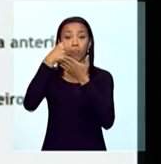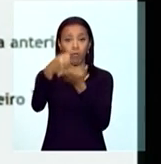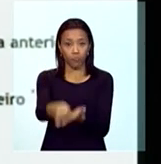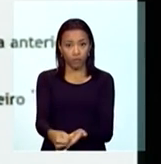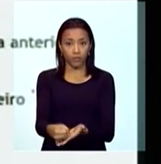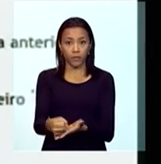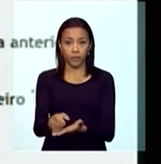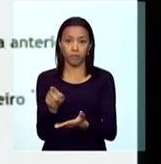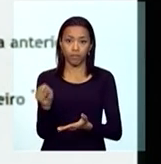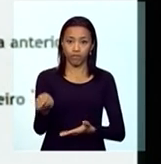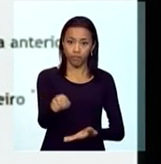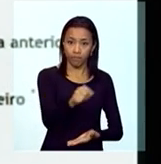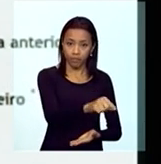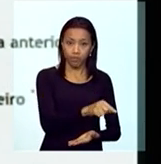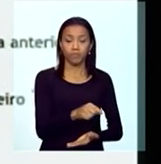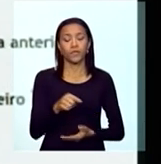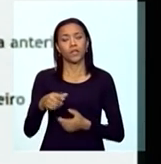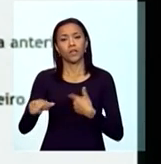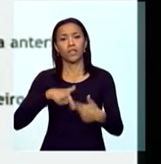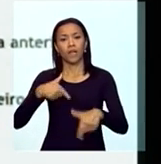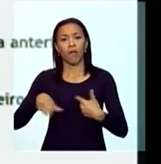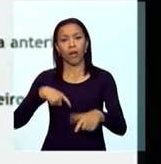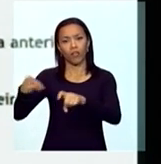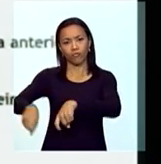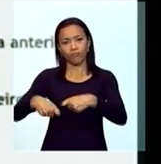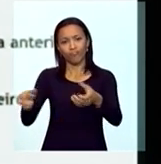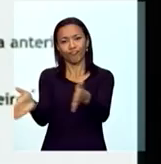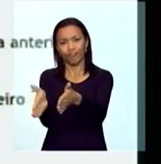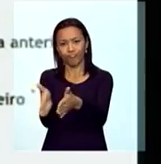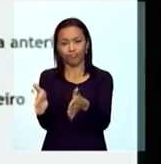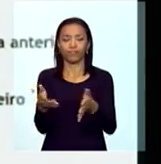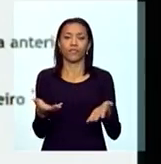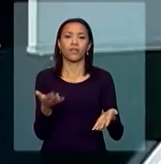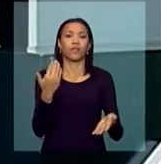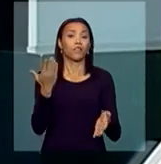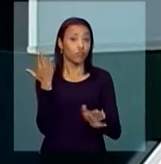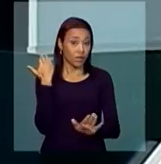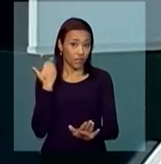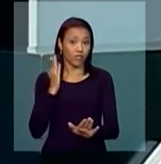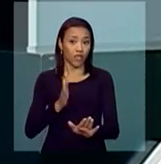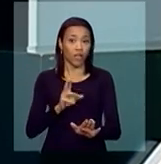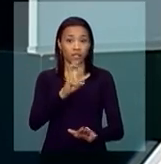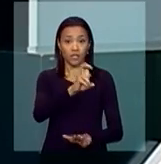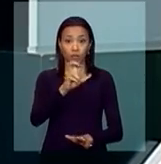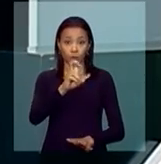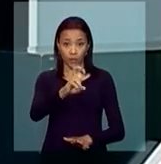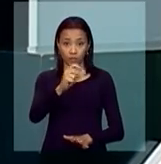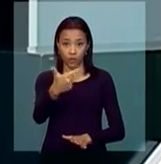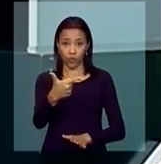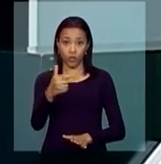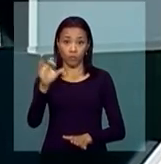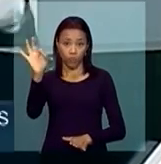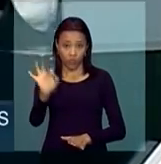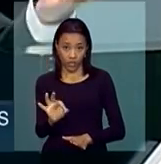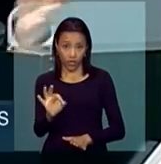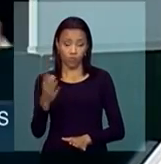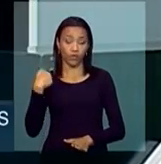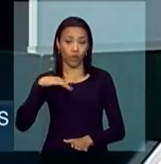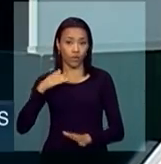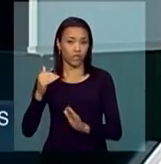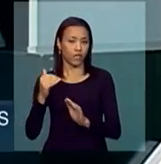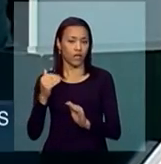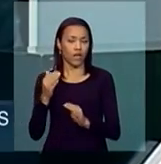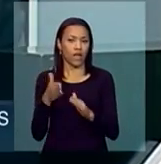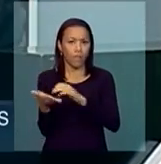força o médio produtor. Nós que tínhamos crescido já na safra anterior 52%, crescemos em cima daquela